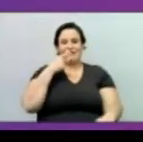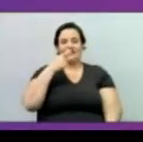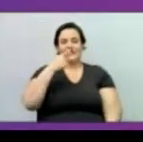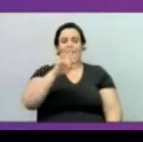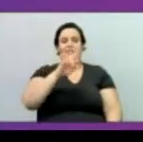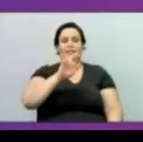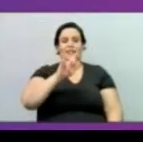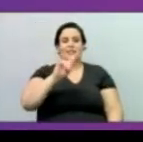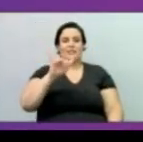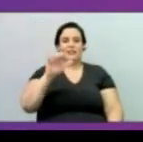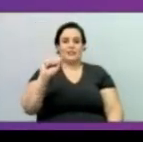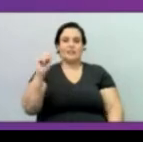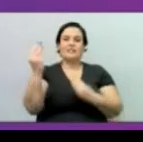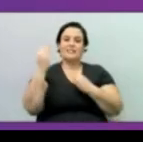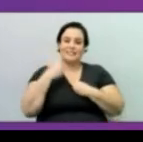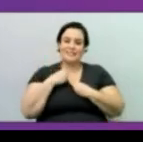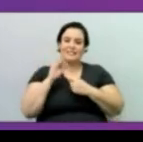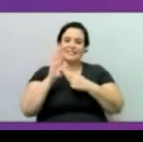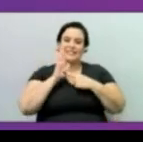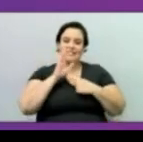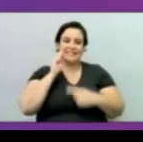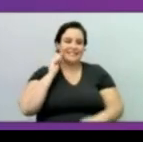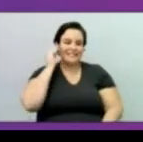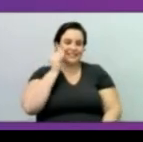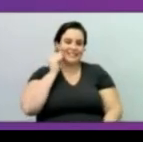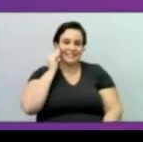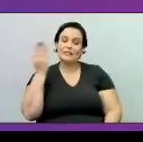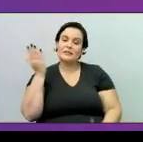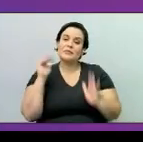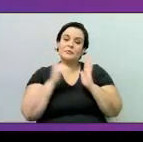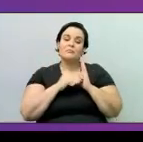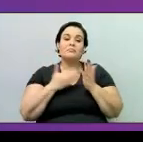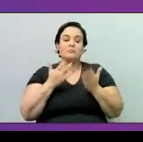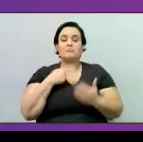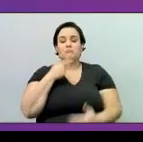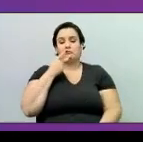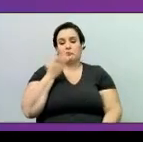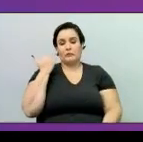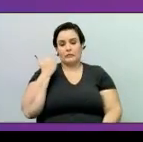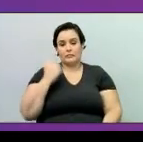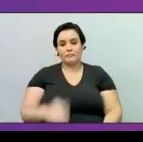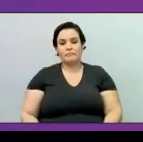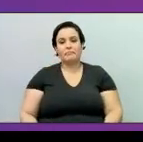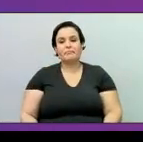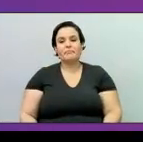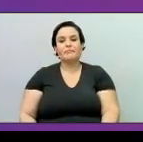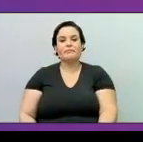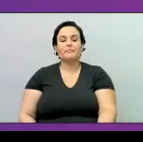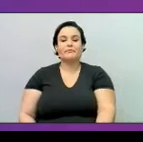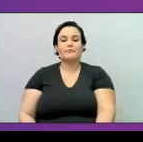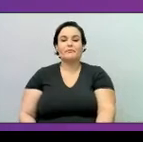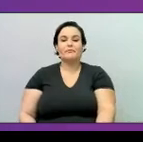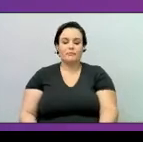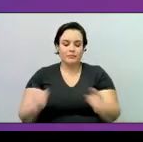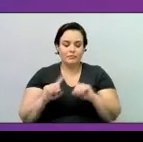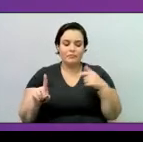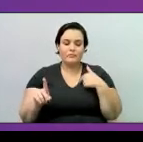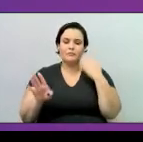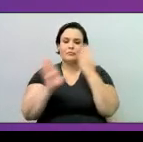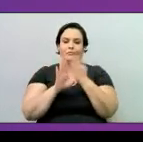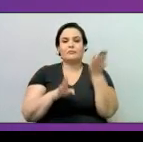essa experiência para gente ir até então eu achava afirmava isso mas eu fui descobrir isso obviamente eu deveria ter descoberta lá quando eu